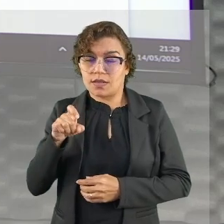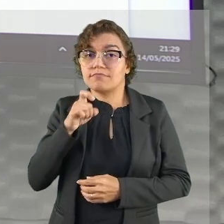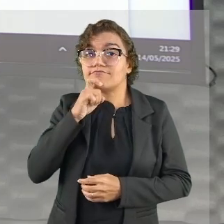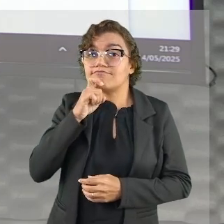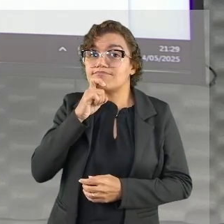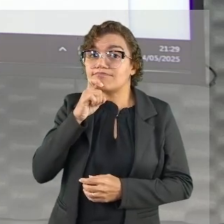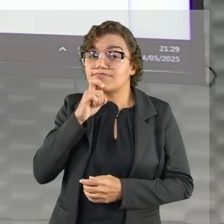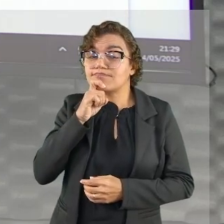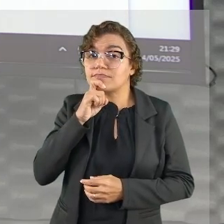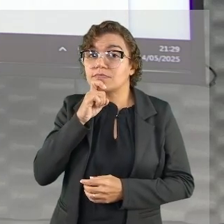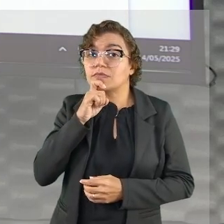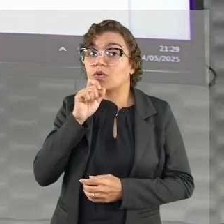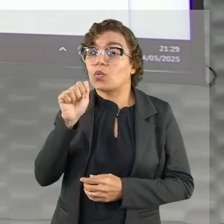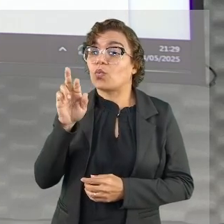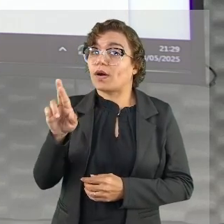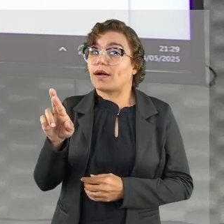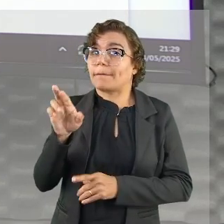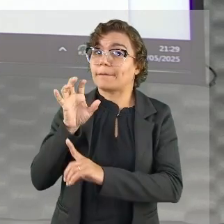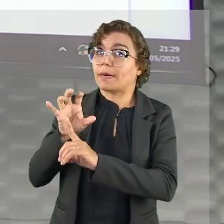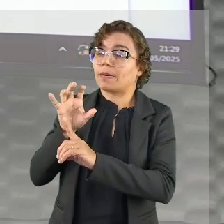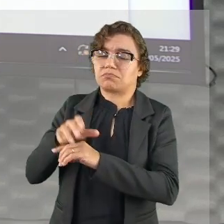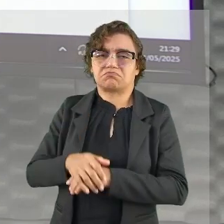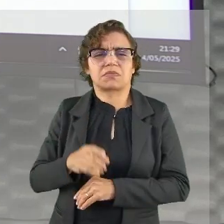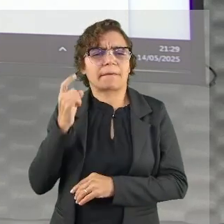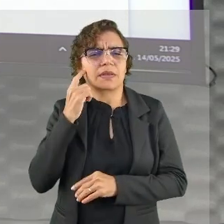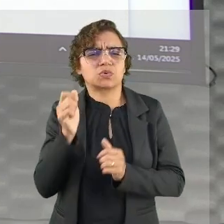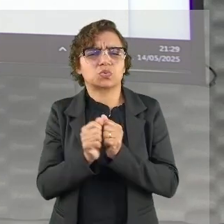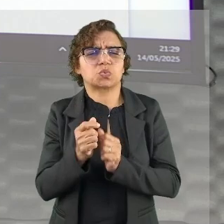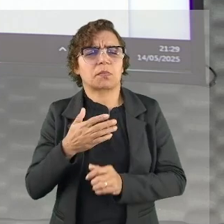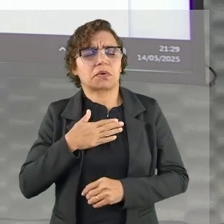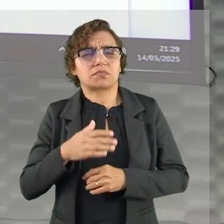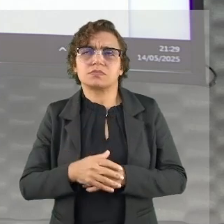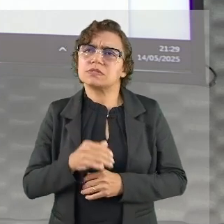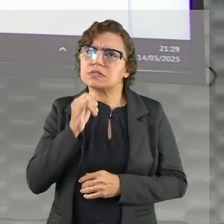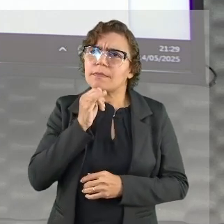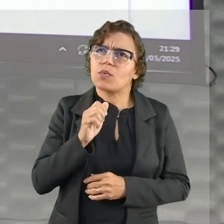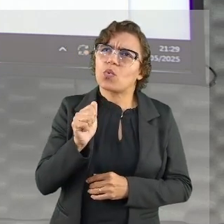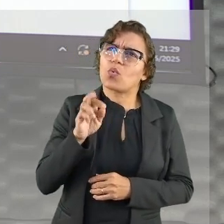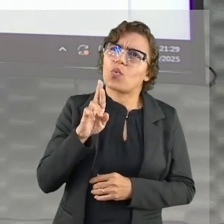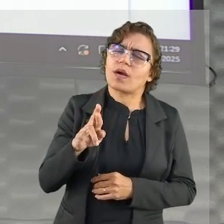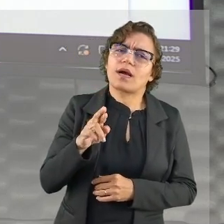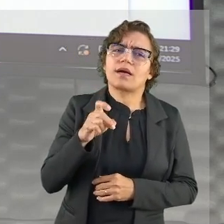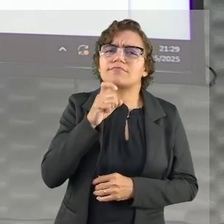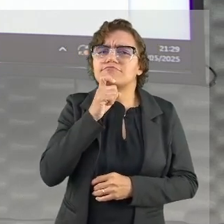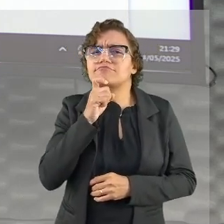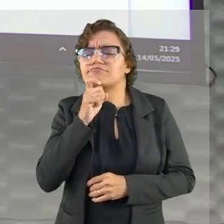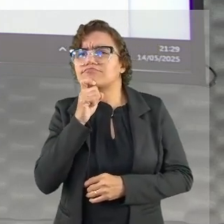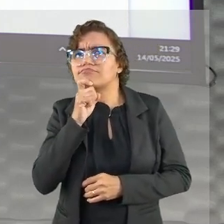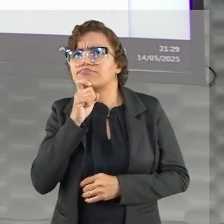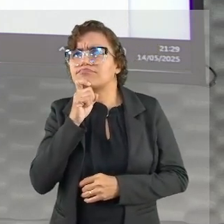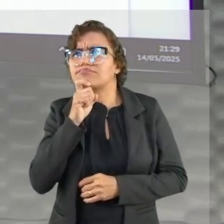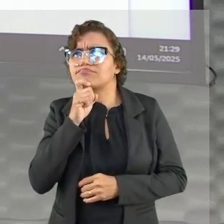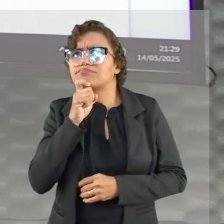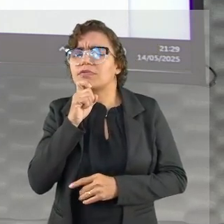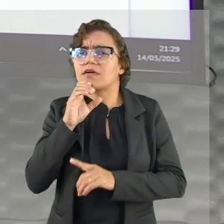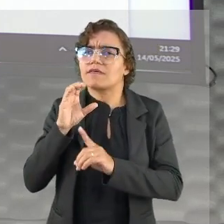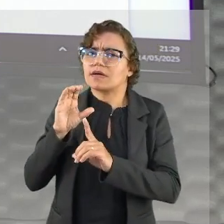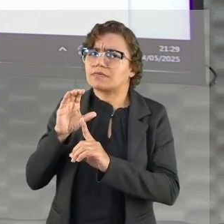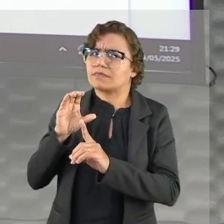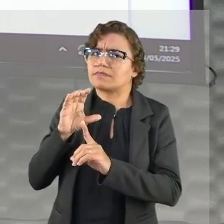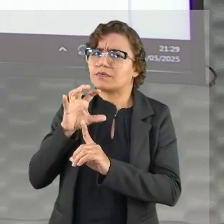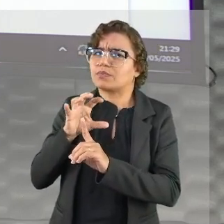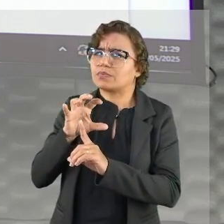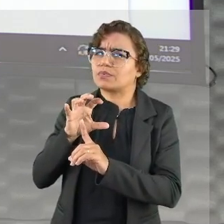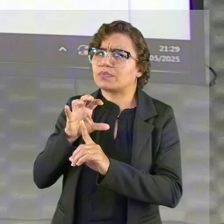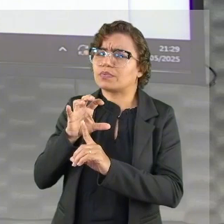resfria o ar. Então pensem comigo, o ar-condicionado, ele vai resfriar o ar que está quente ou o ar que já está frio? O ar que está